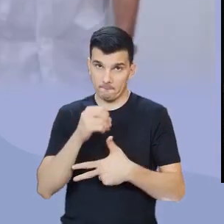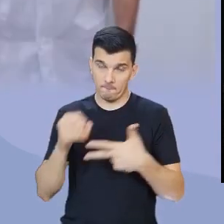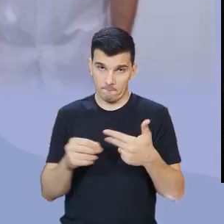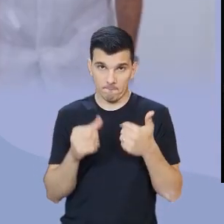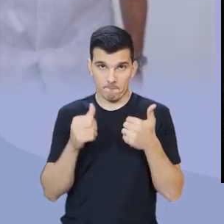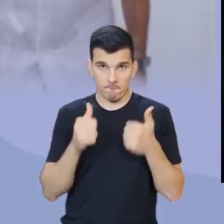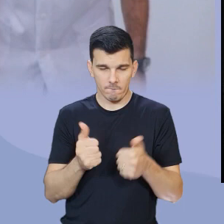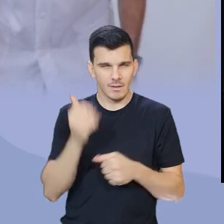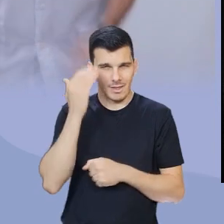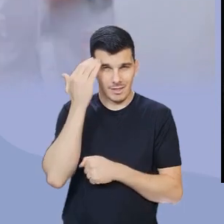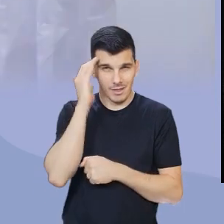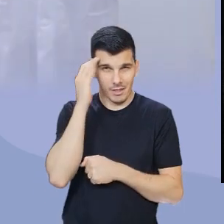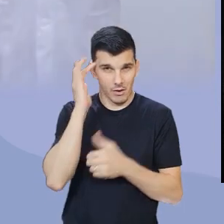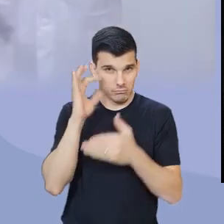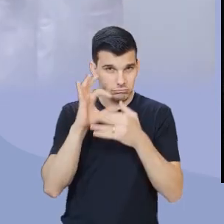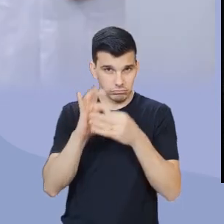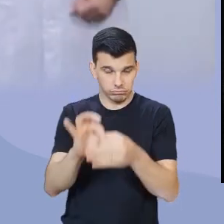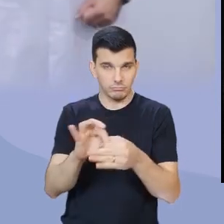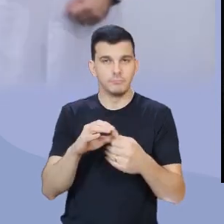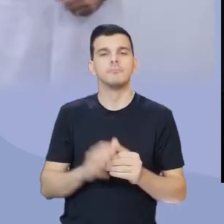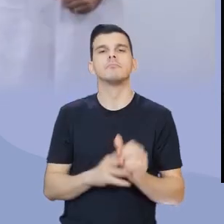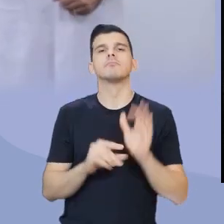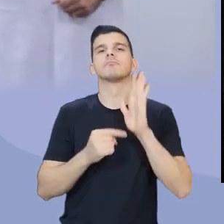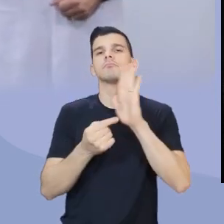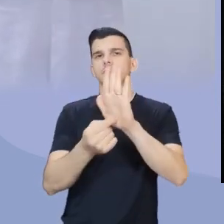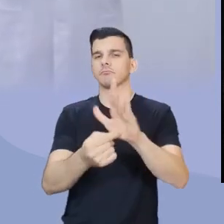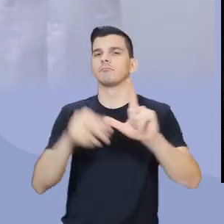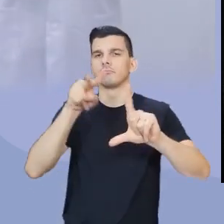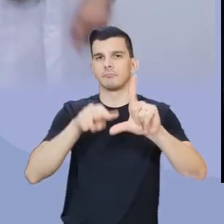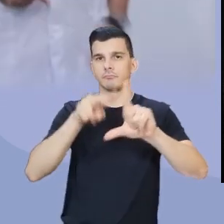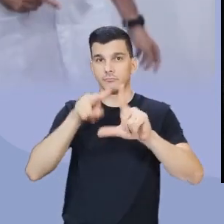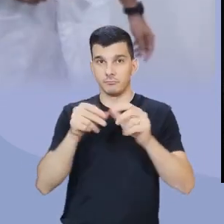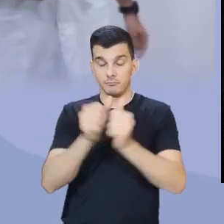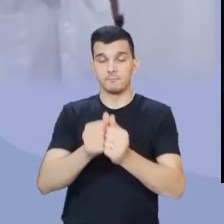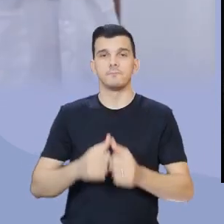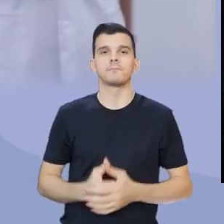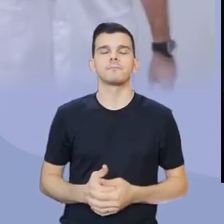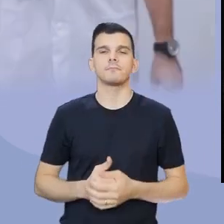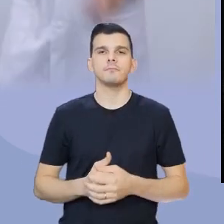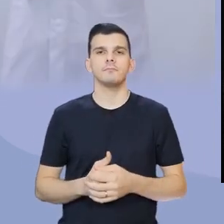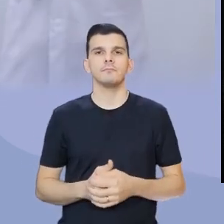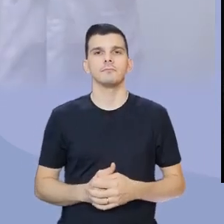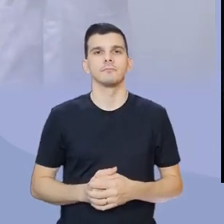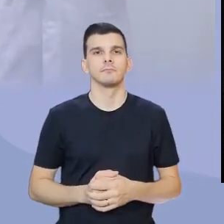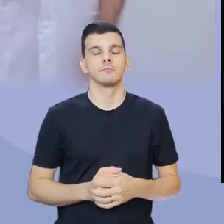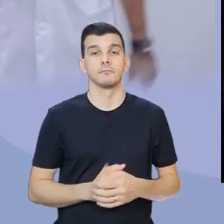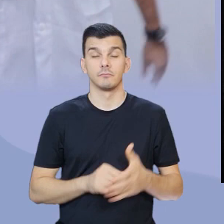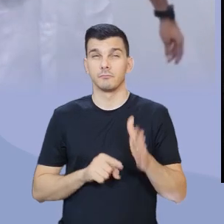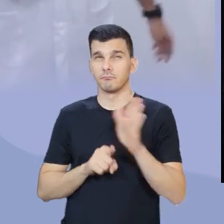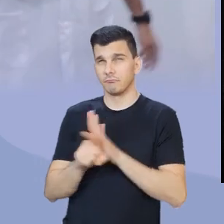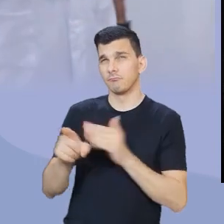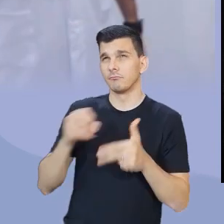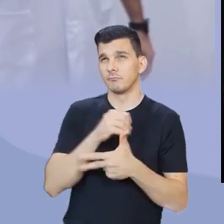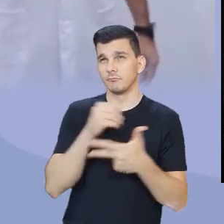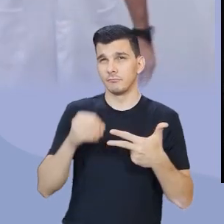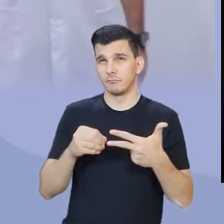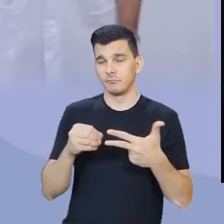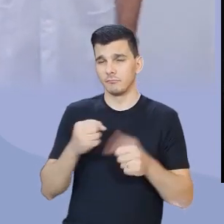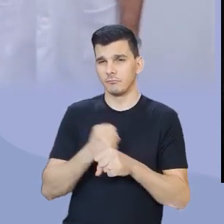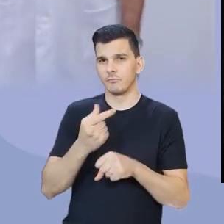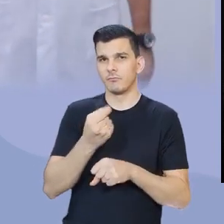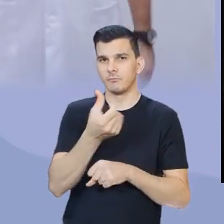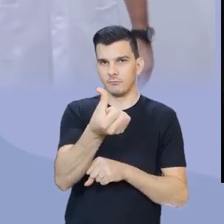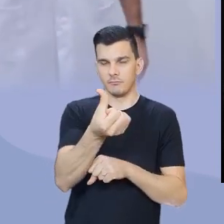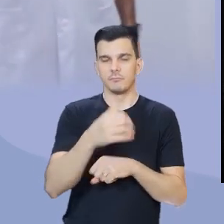Pegou a visão, meu hacker? A questão está aparecendo na sua tela. Vamos ler junto. Essa questão caiu no Enem